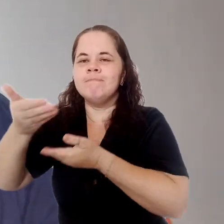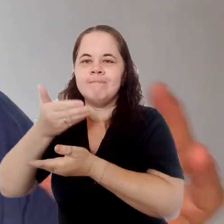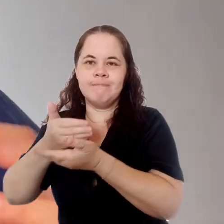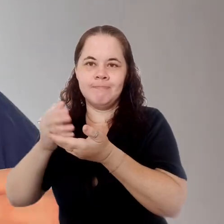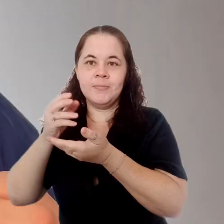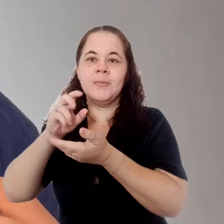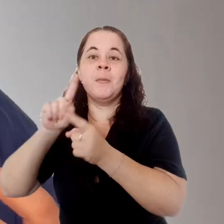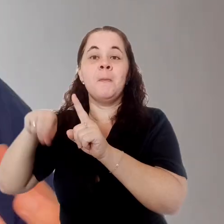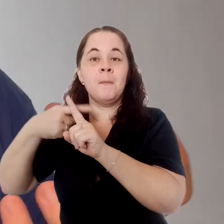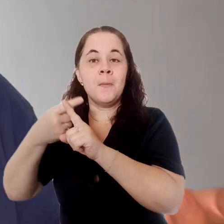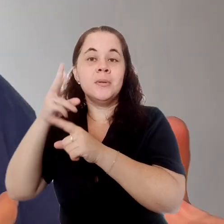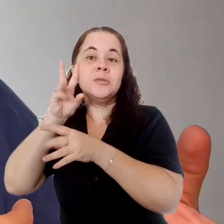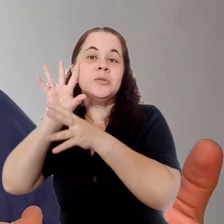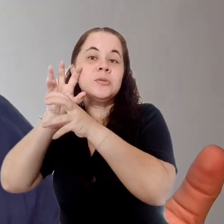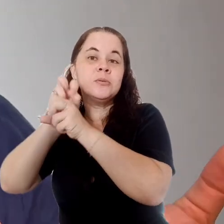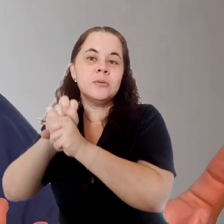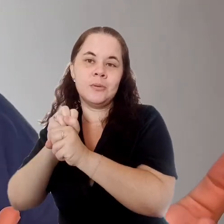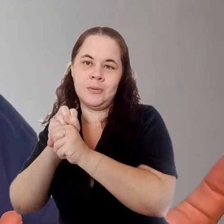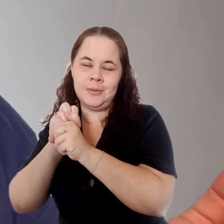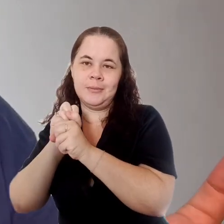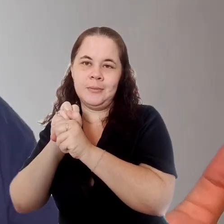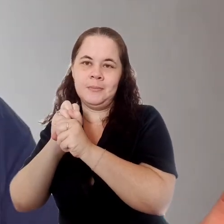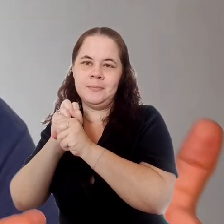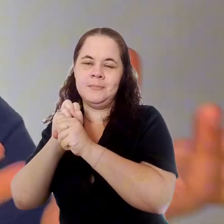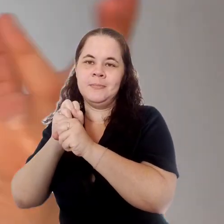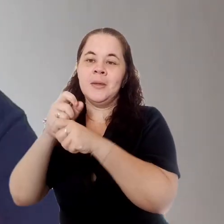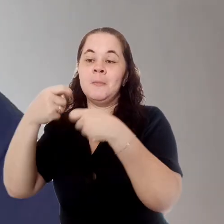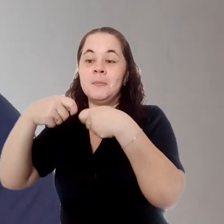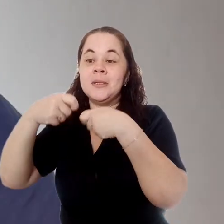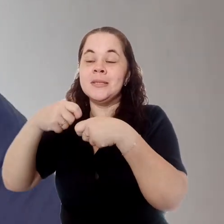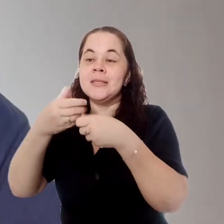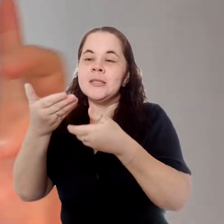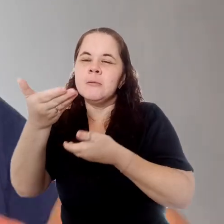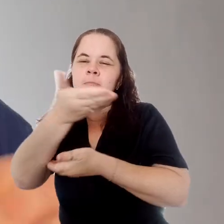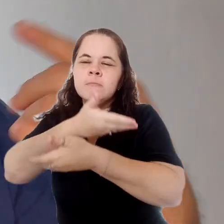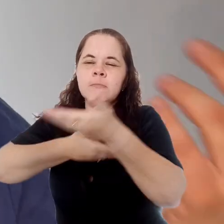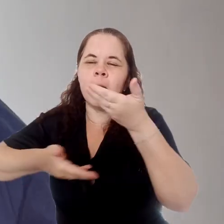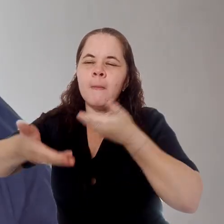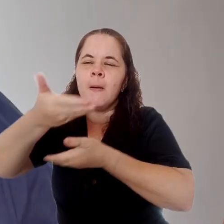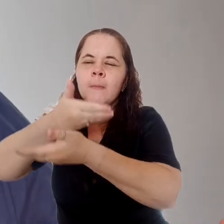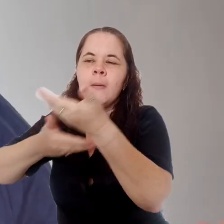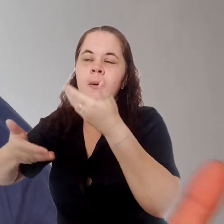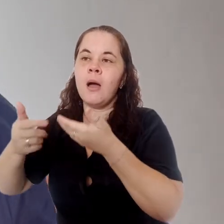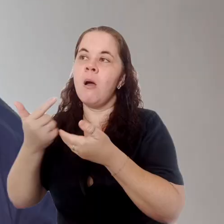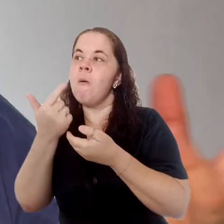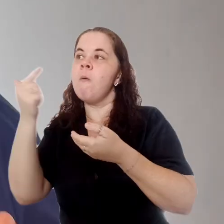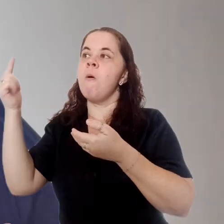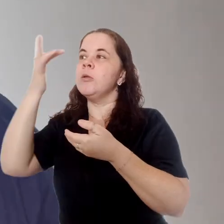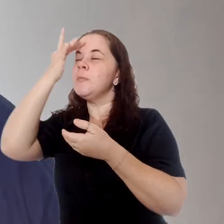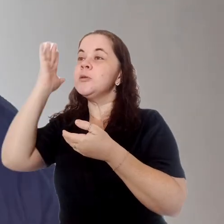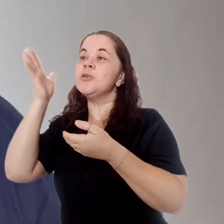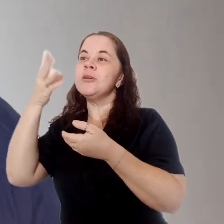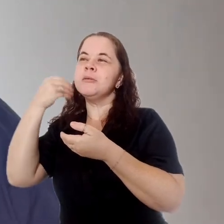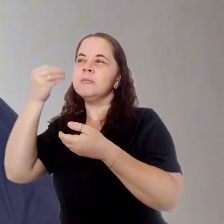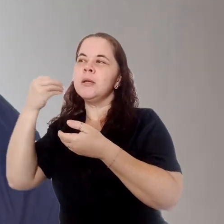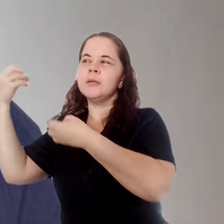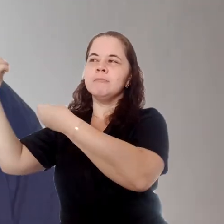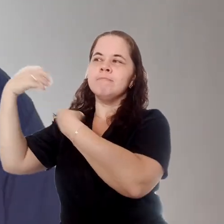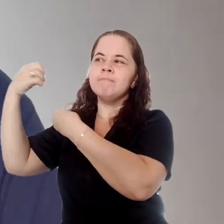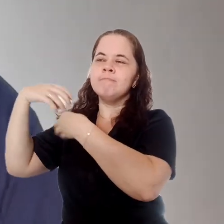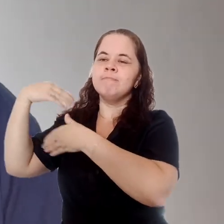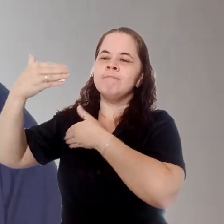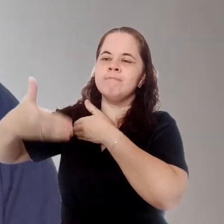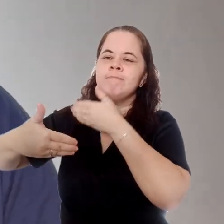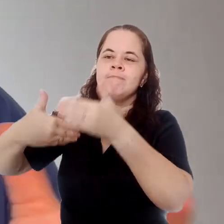contexto histórico, porque precisa envolver uma oralidade aprendida de uma outra pessoa que já viveu essa experiência.